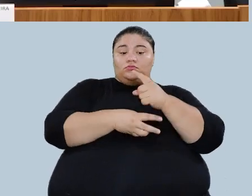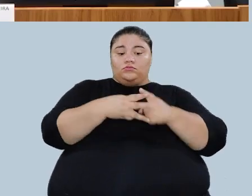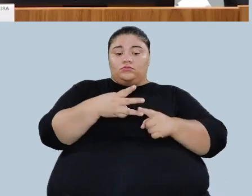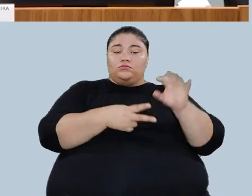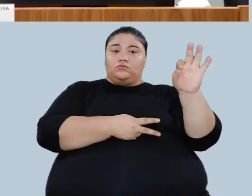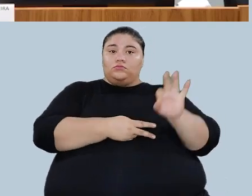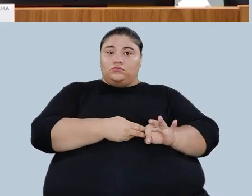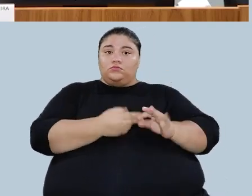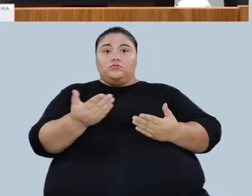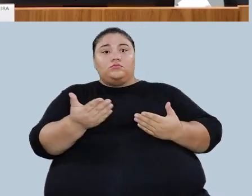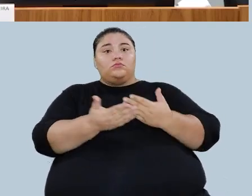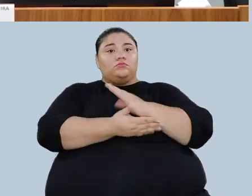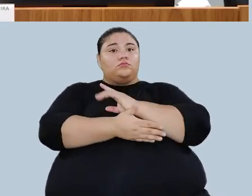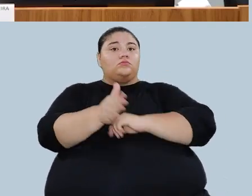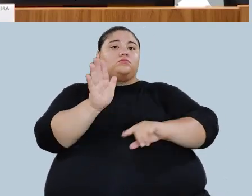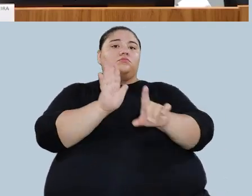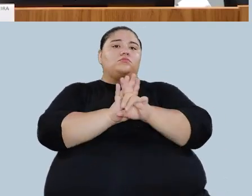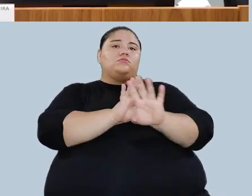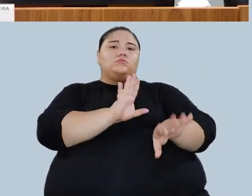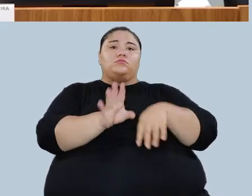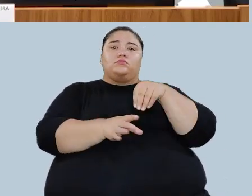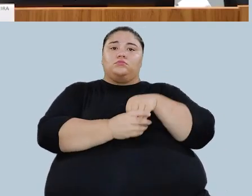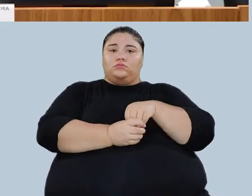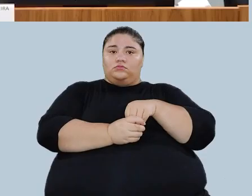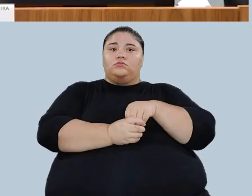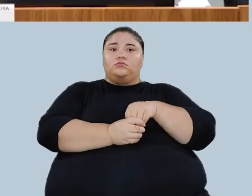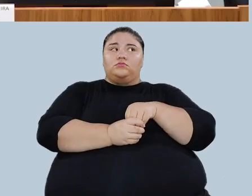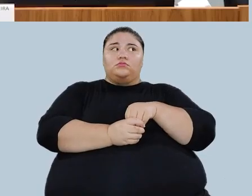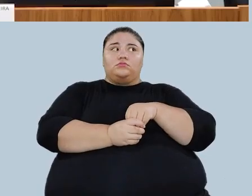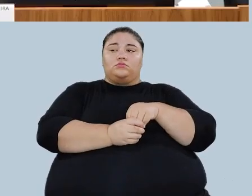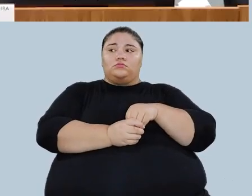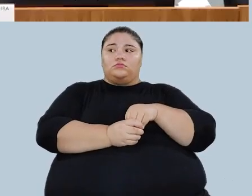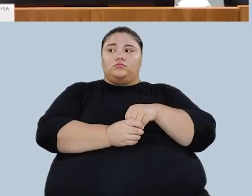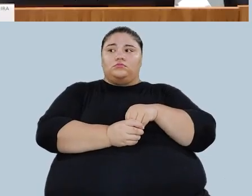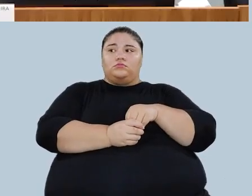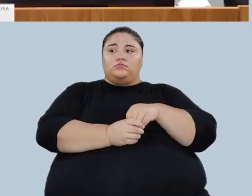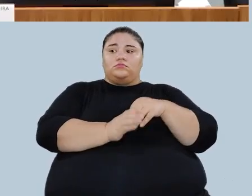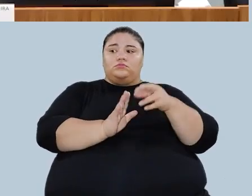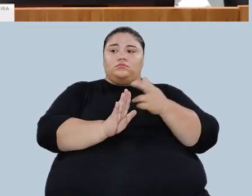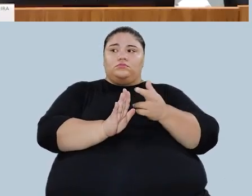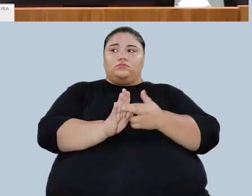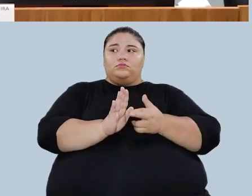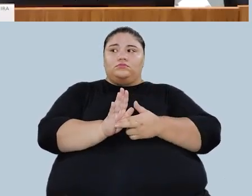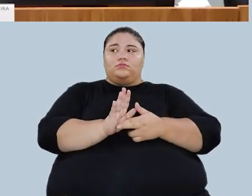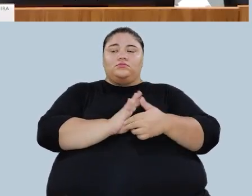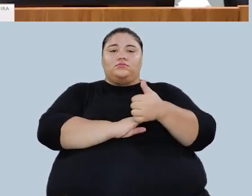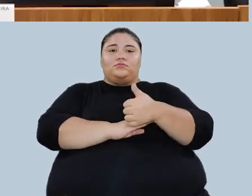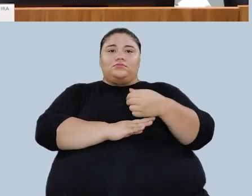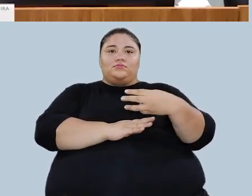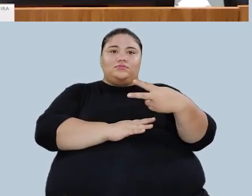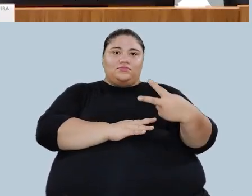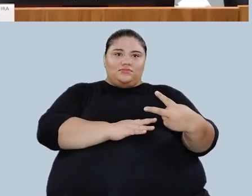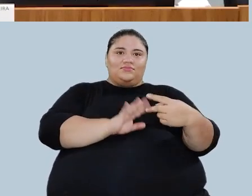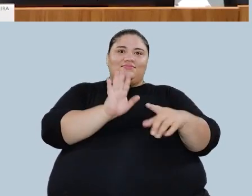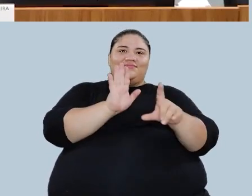alíquotas aprovadas por leis internas deles, segundo os parâmetros que a Emenda Constitucional 132 e